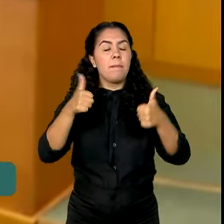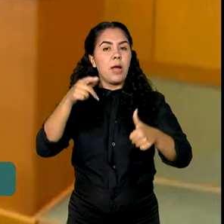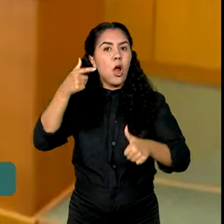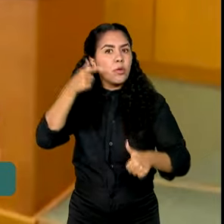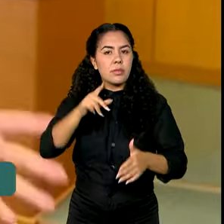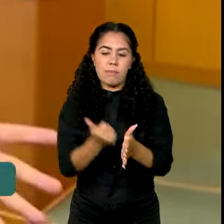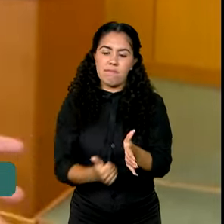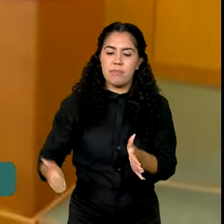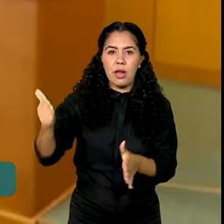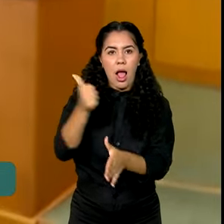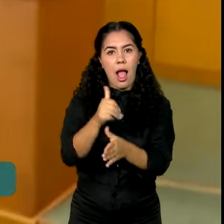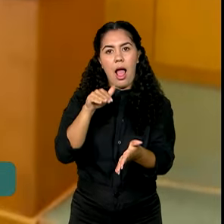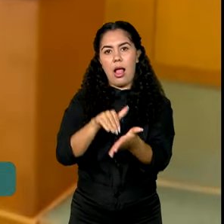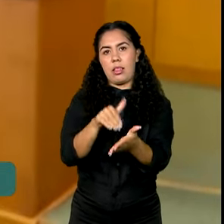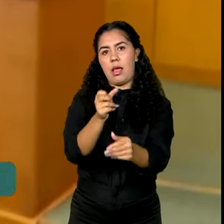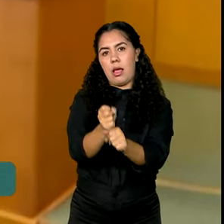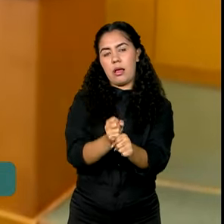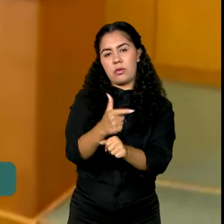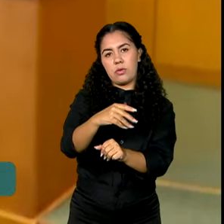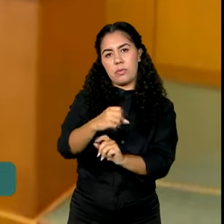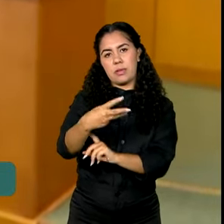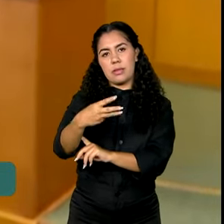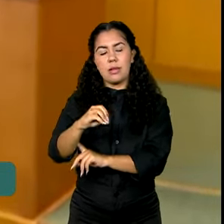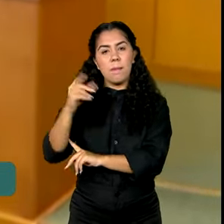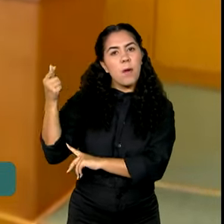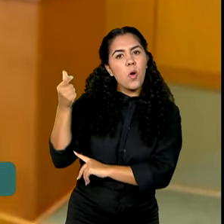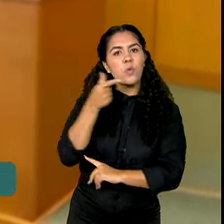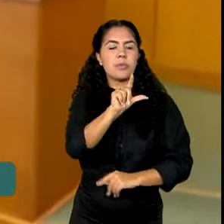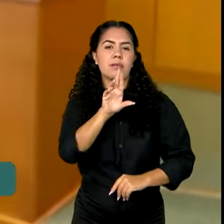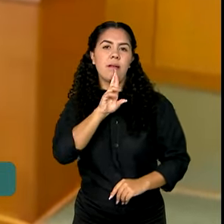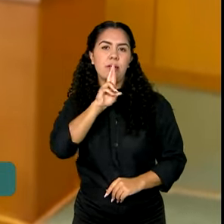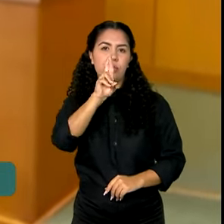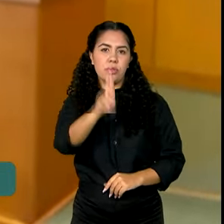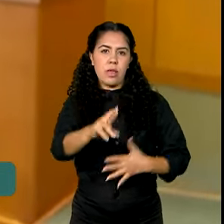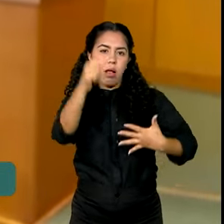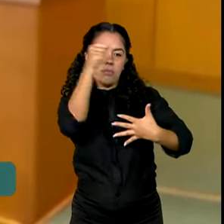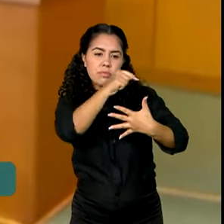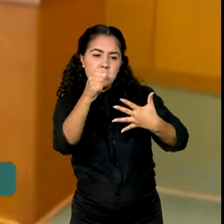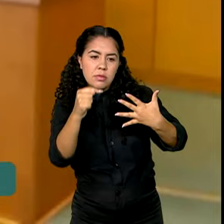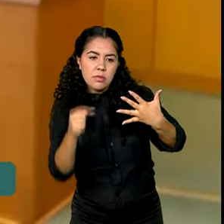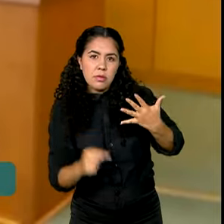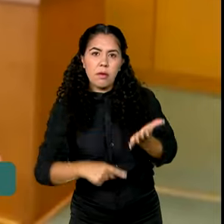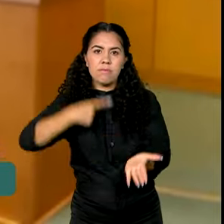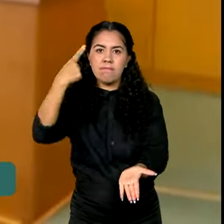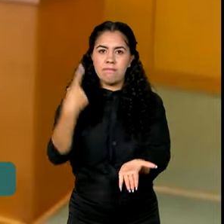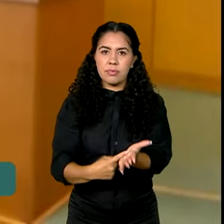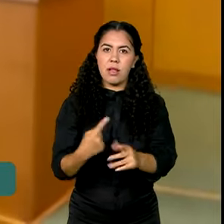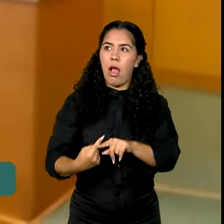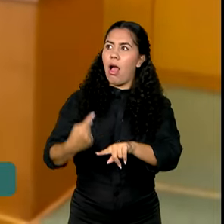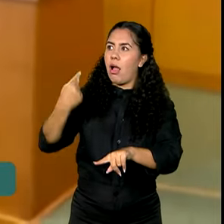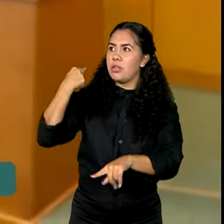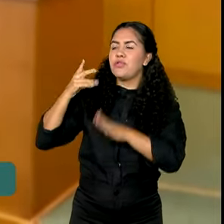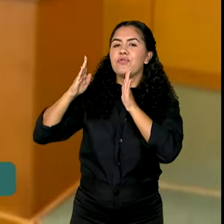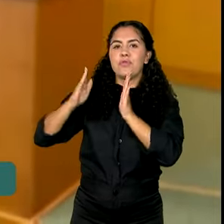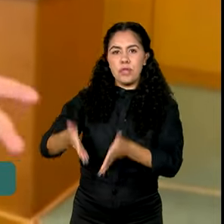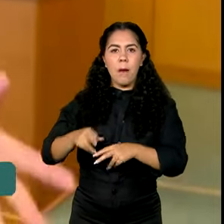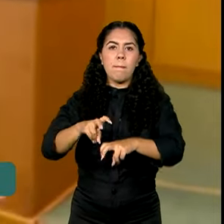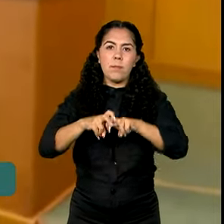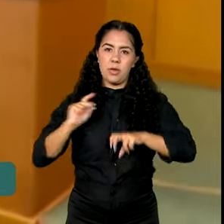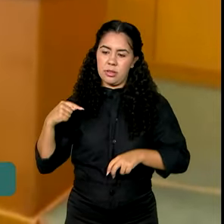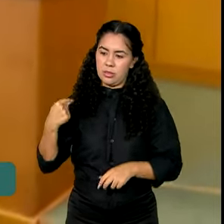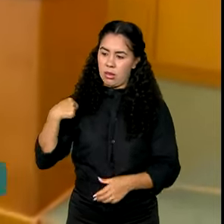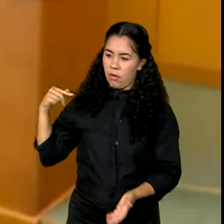prioridade até 2030 para alcançar os resultados traçados lá pelos ODS. É isso que ouvimos aqui